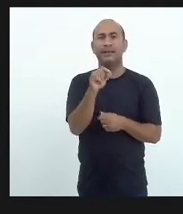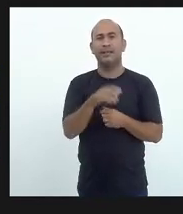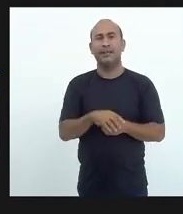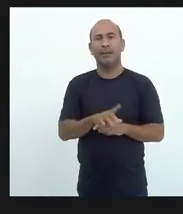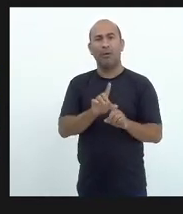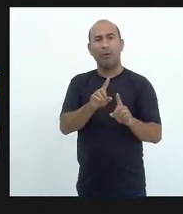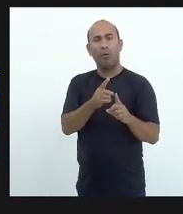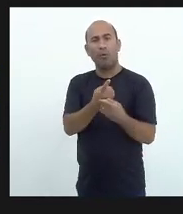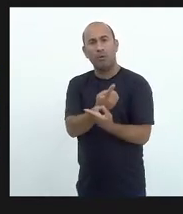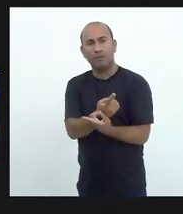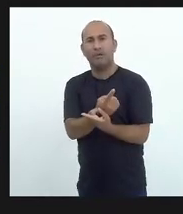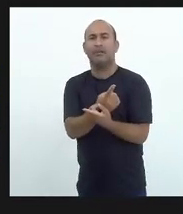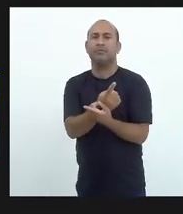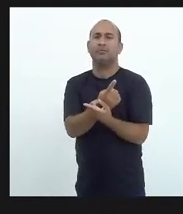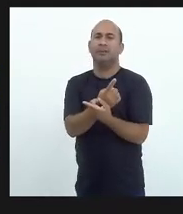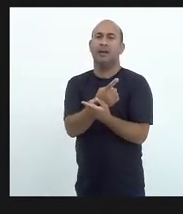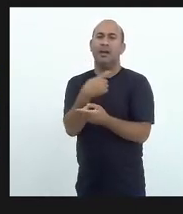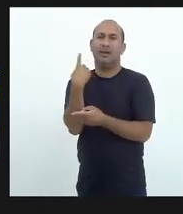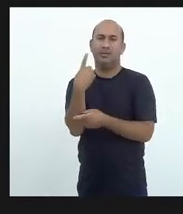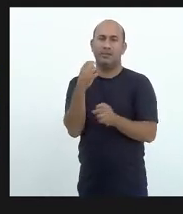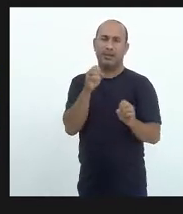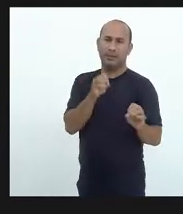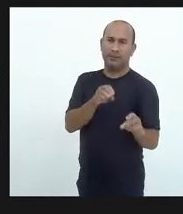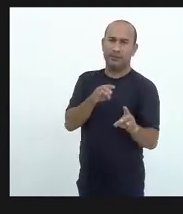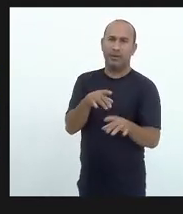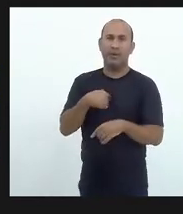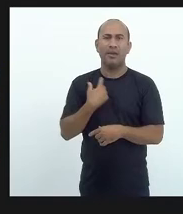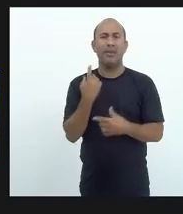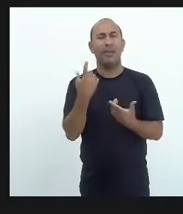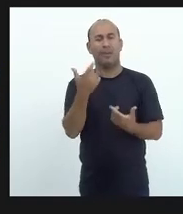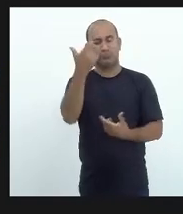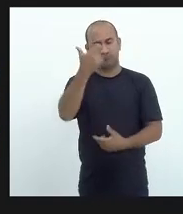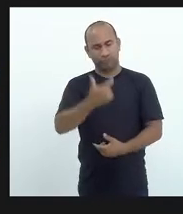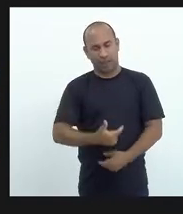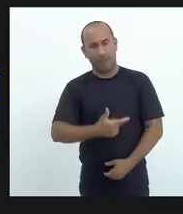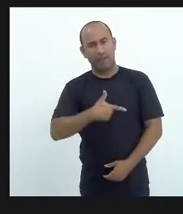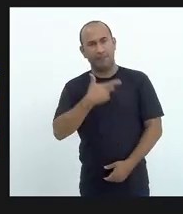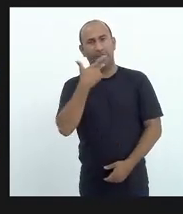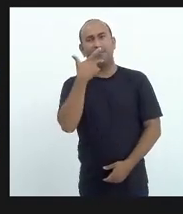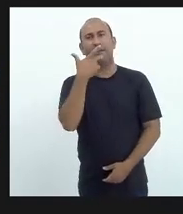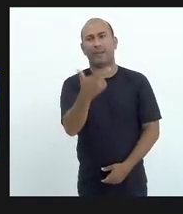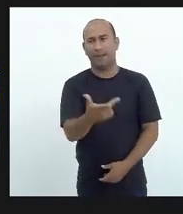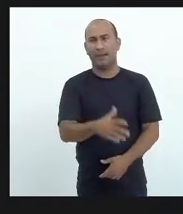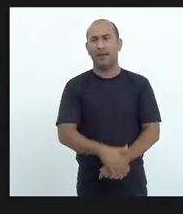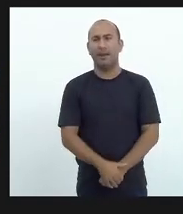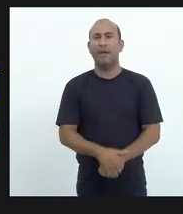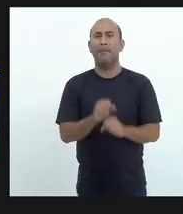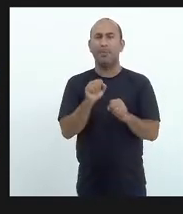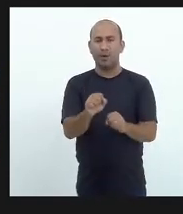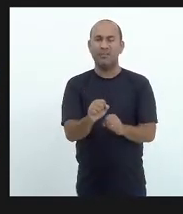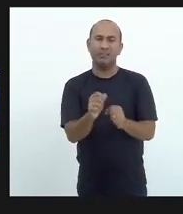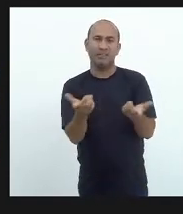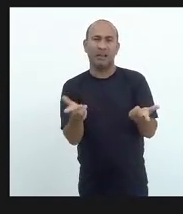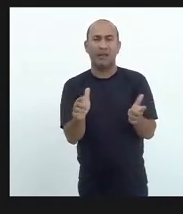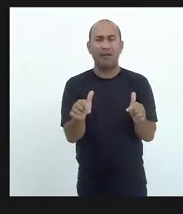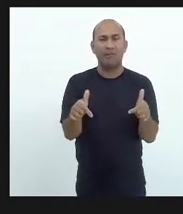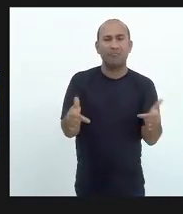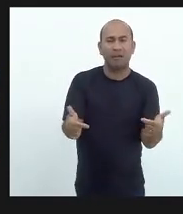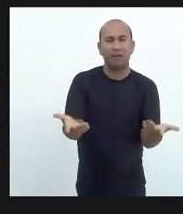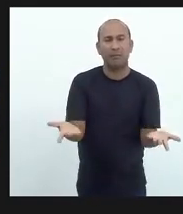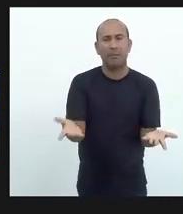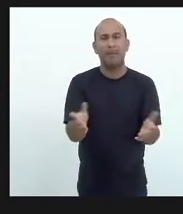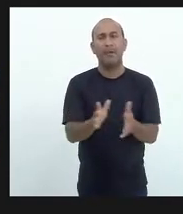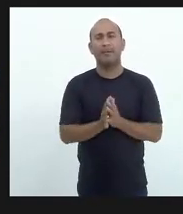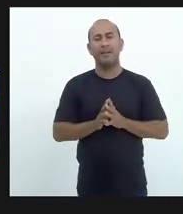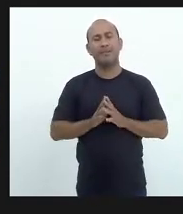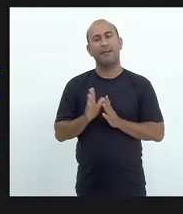nossa educação, que são, e aqui eu me permito, por mais impopular que isso possa parecer, mas